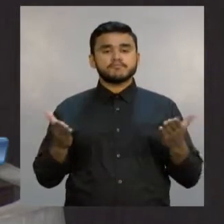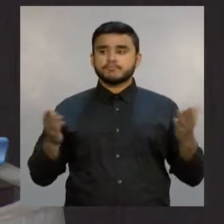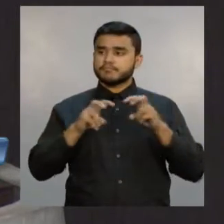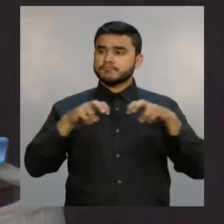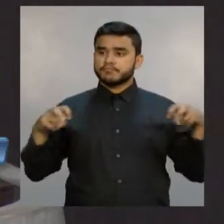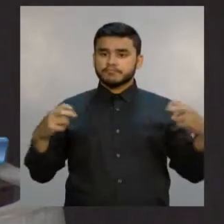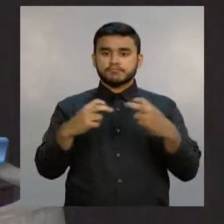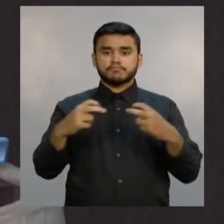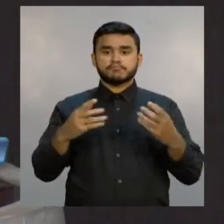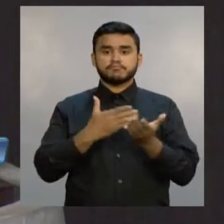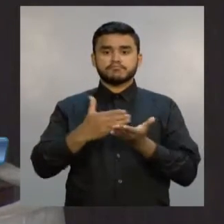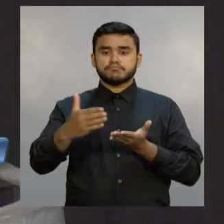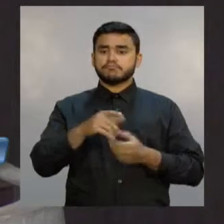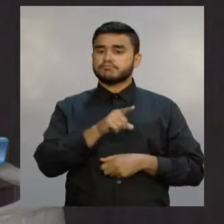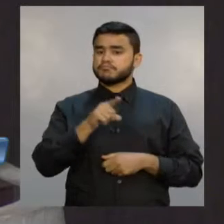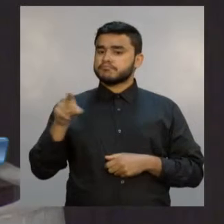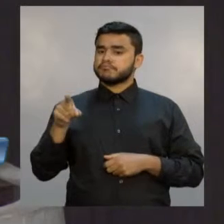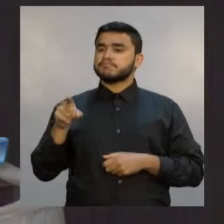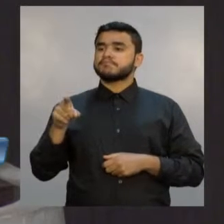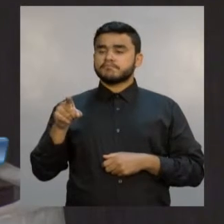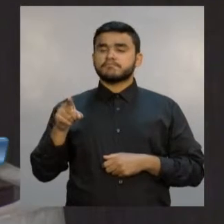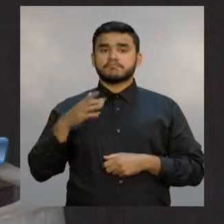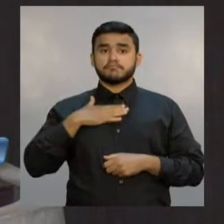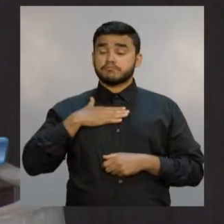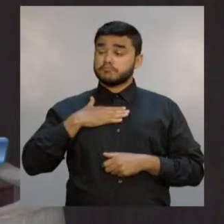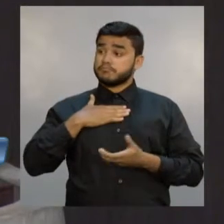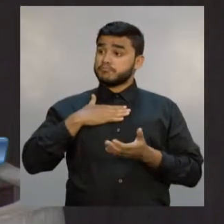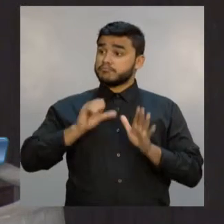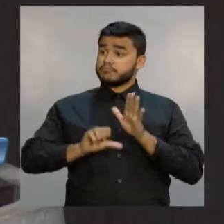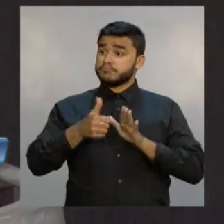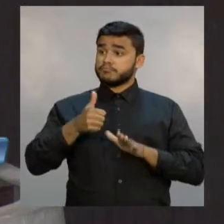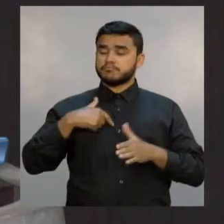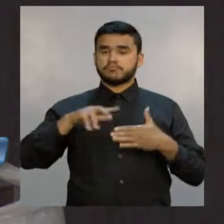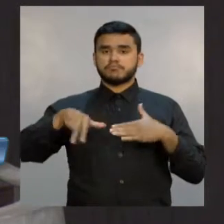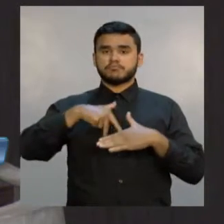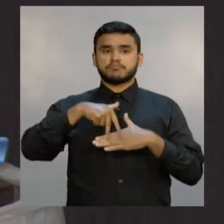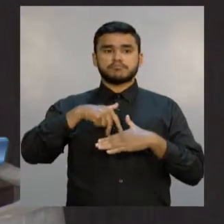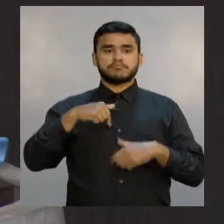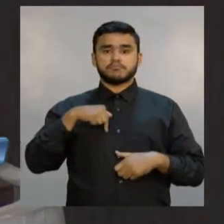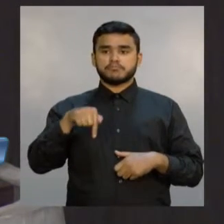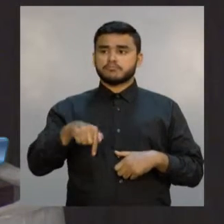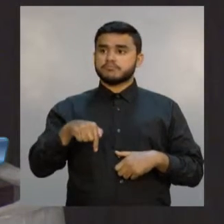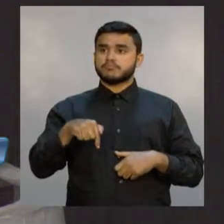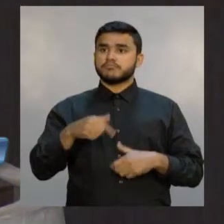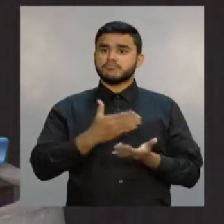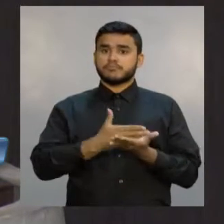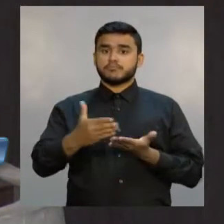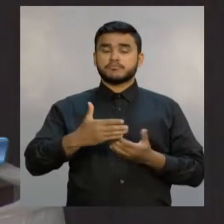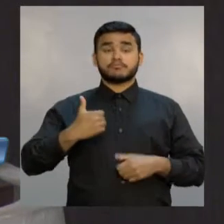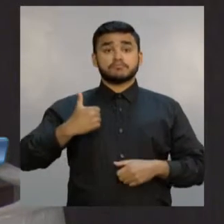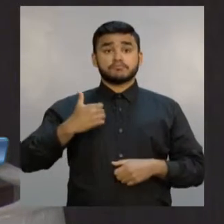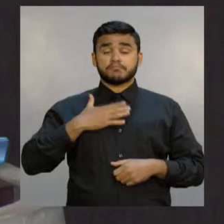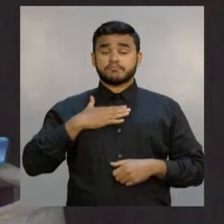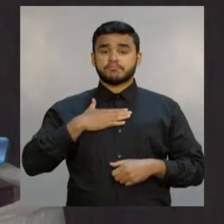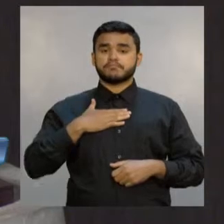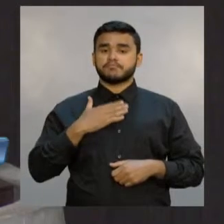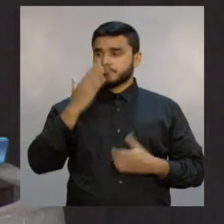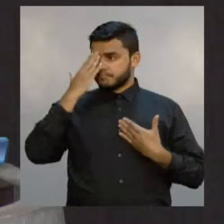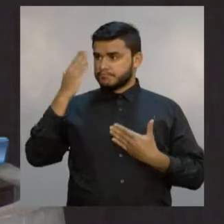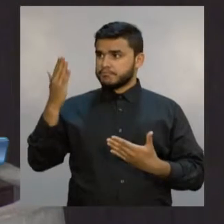seja iniciada com um pronunciamento nosso. Quero agradecer a sessão ao deputado